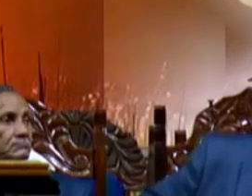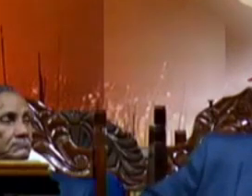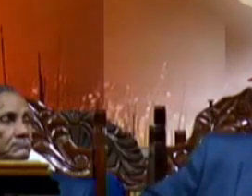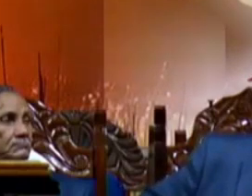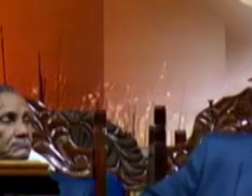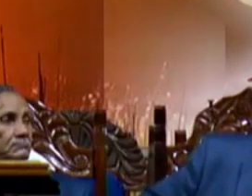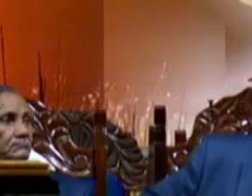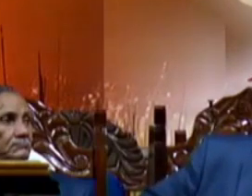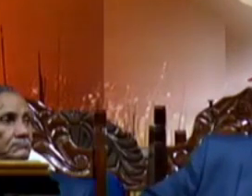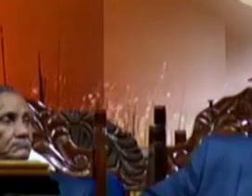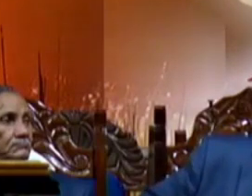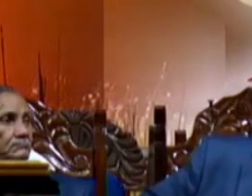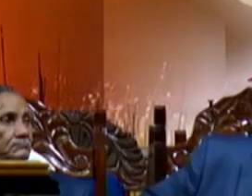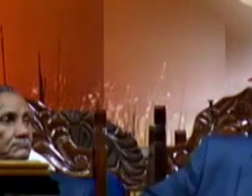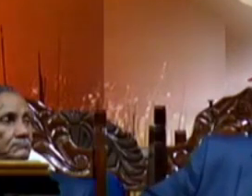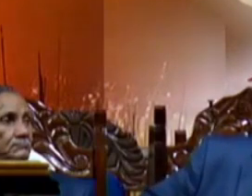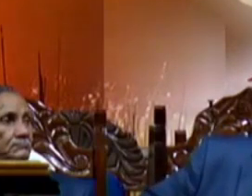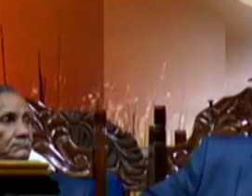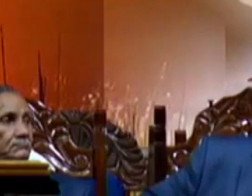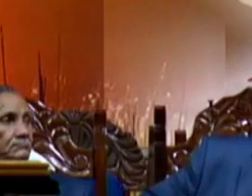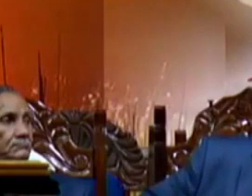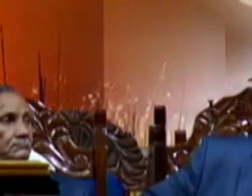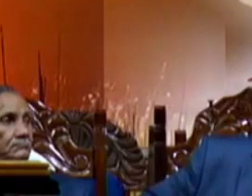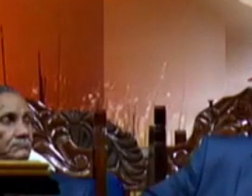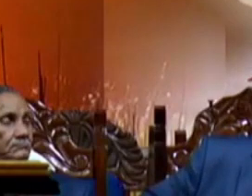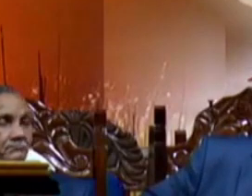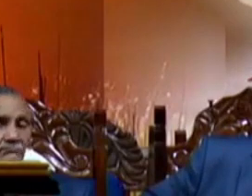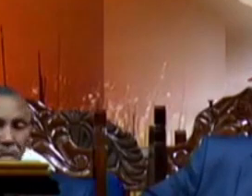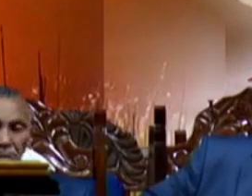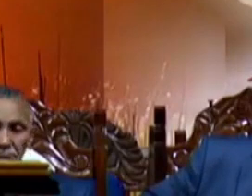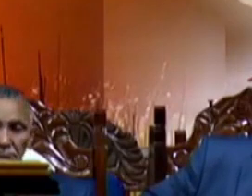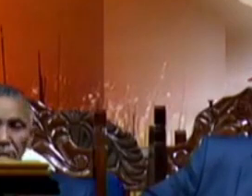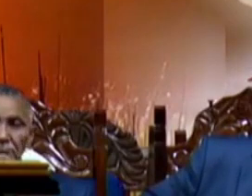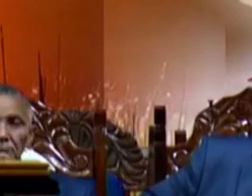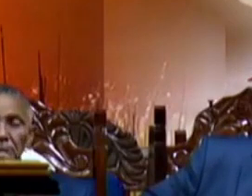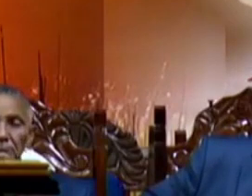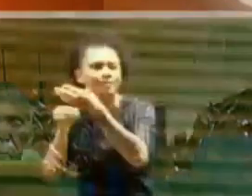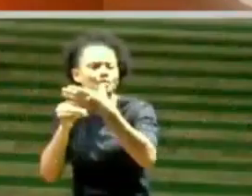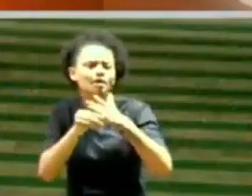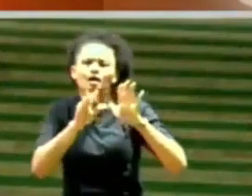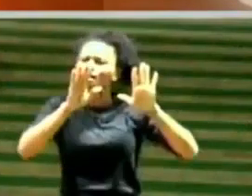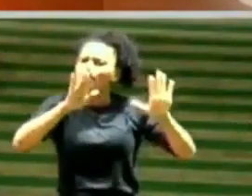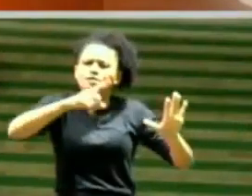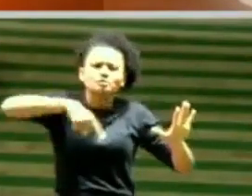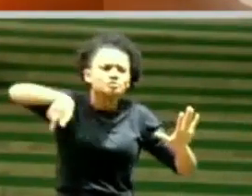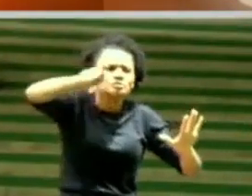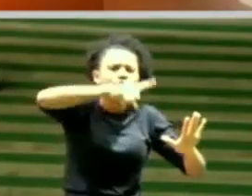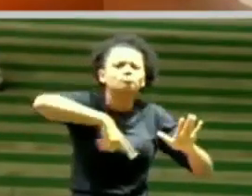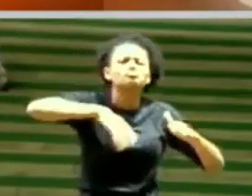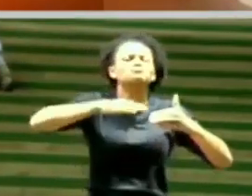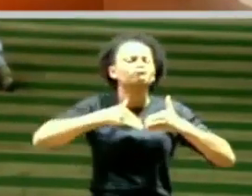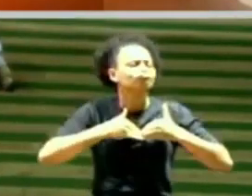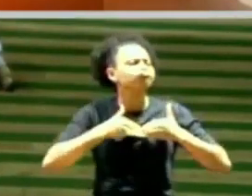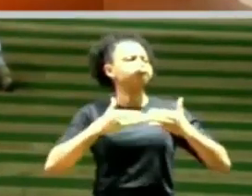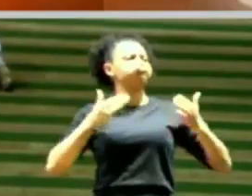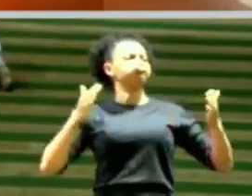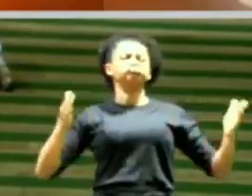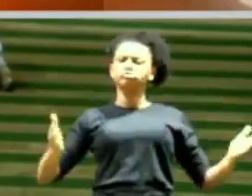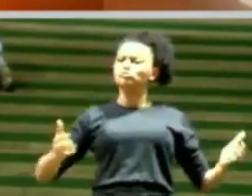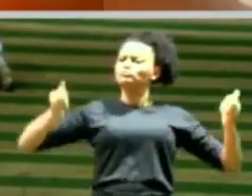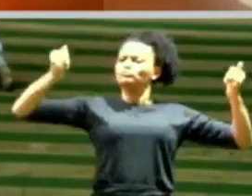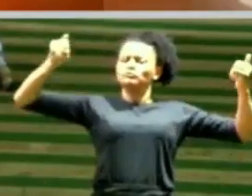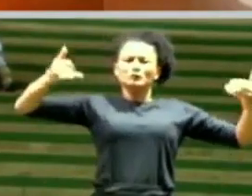coisas também irão bem. Deixa eu lhe dizer de peito aberto e